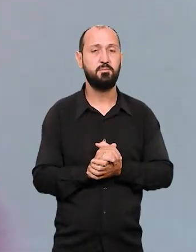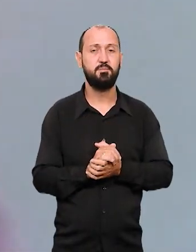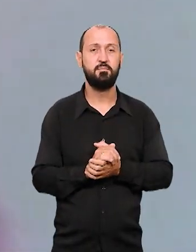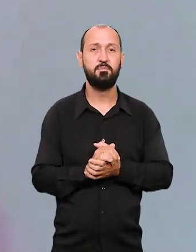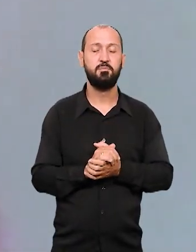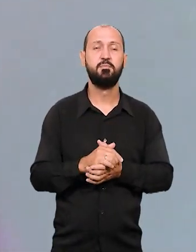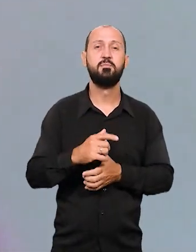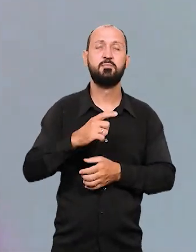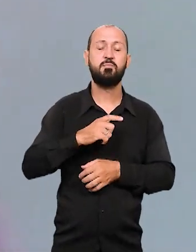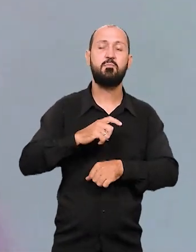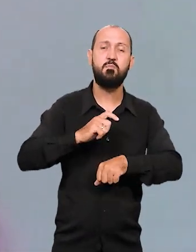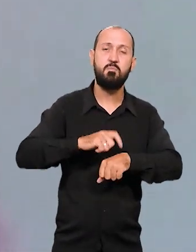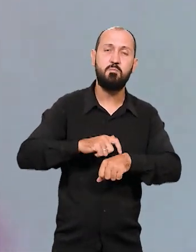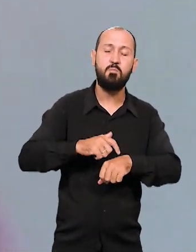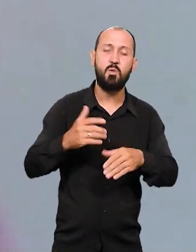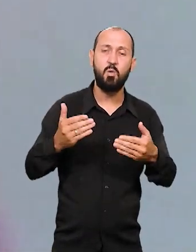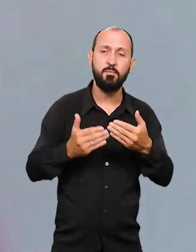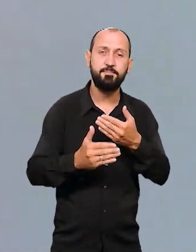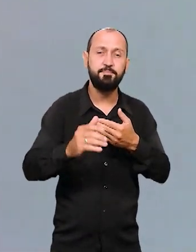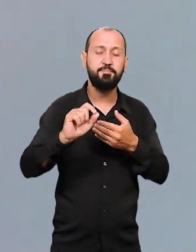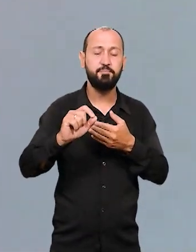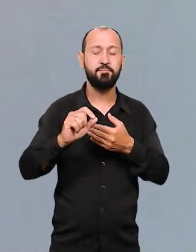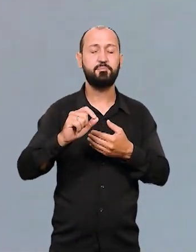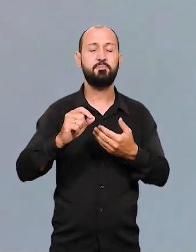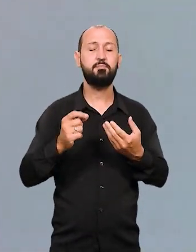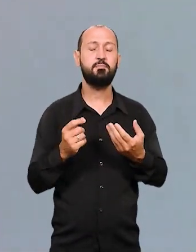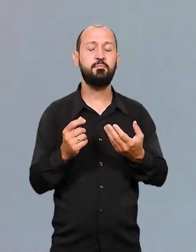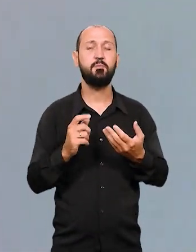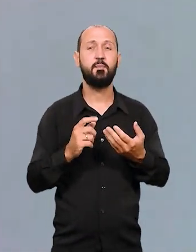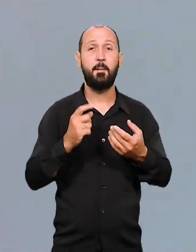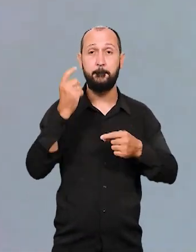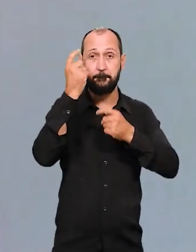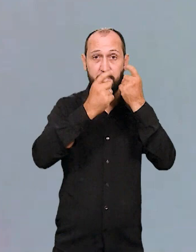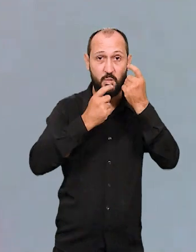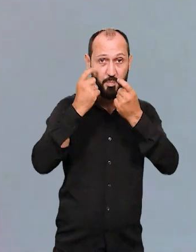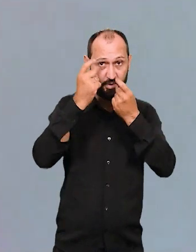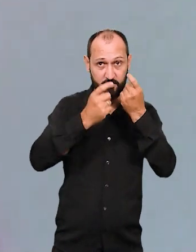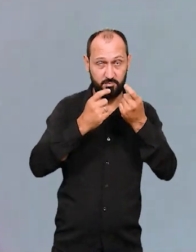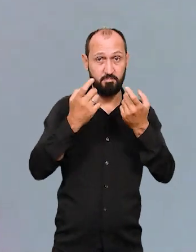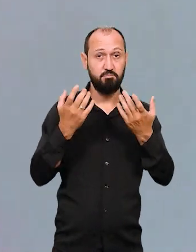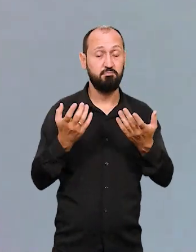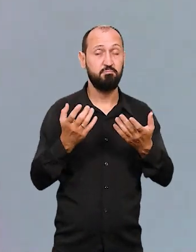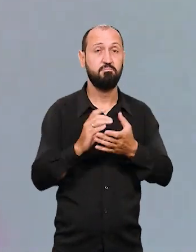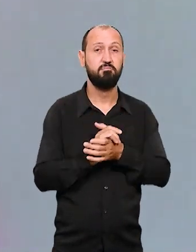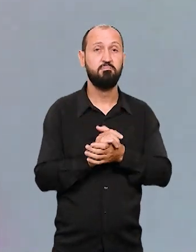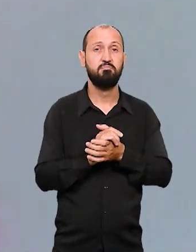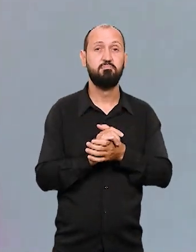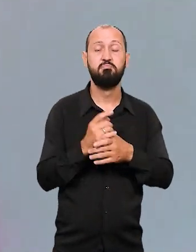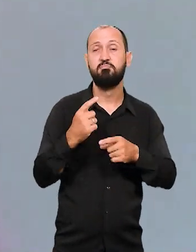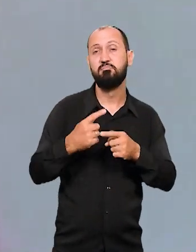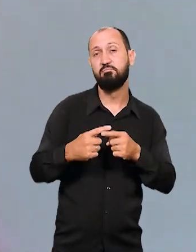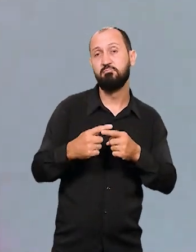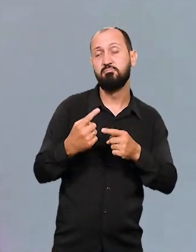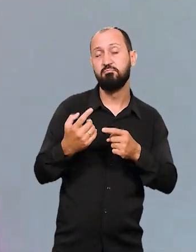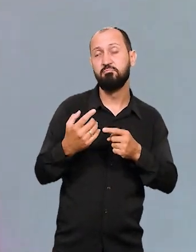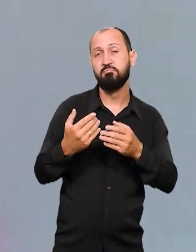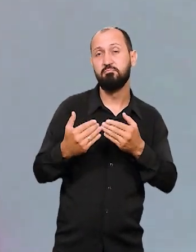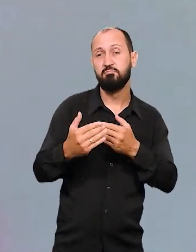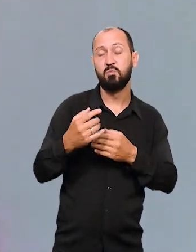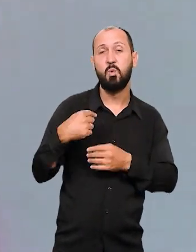Nós temos uma situação hoje bastante preocupante,